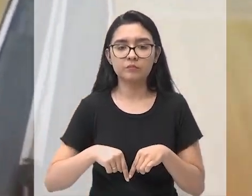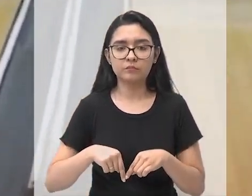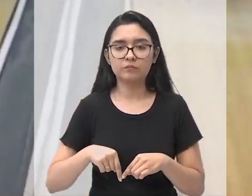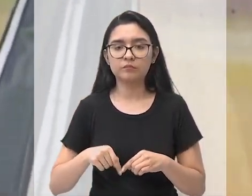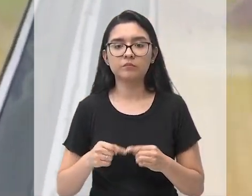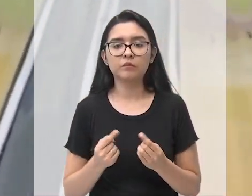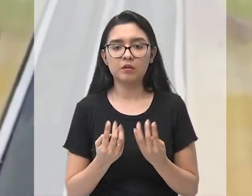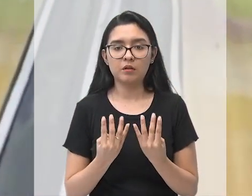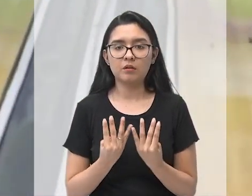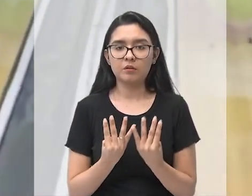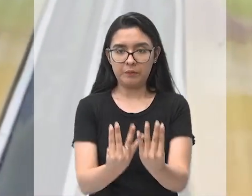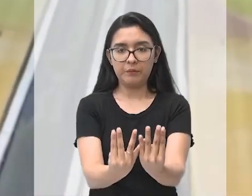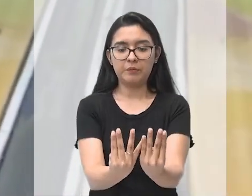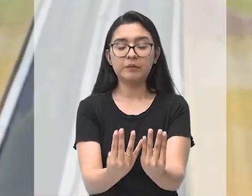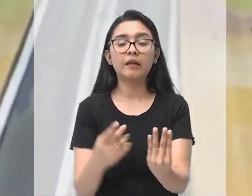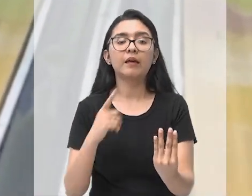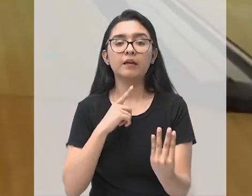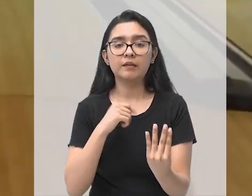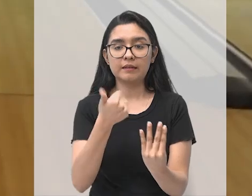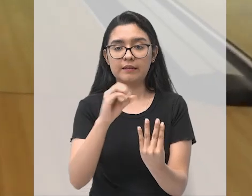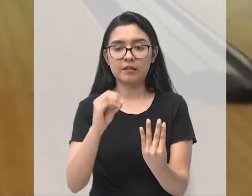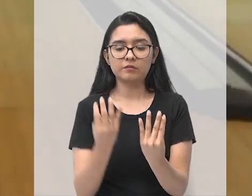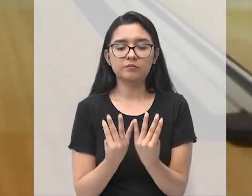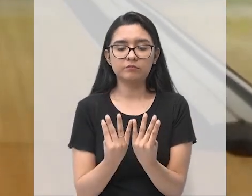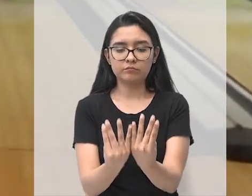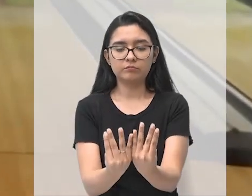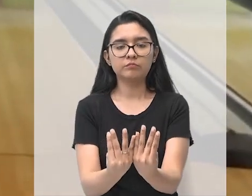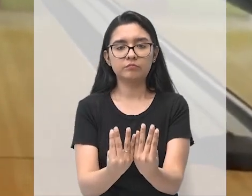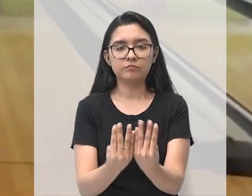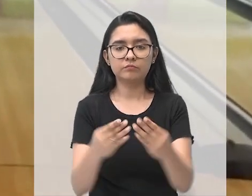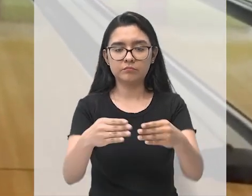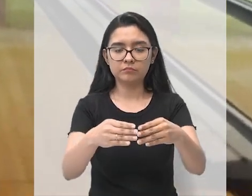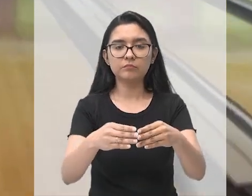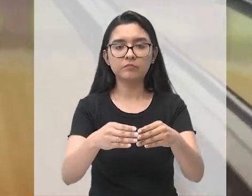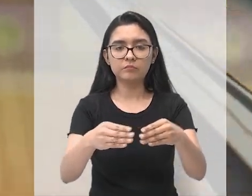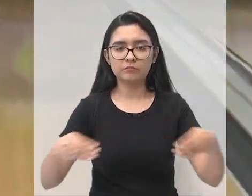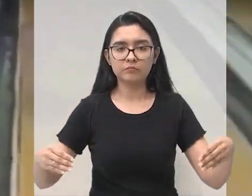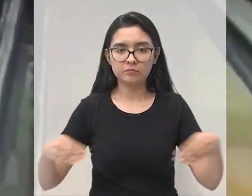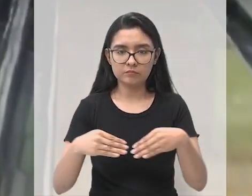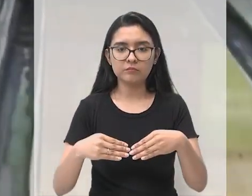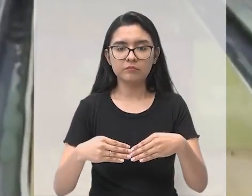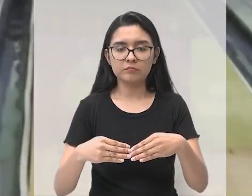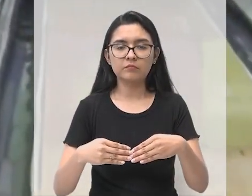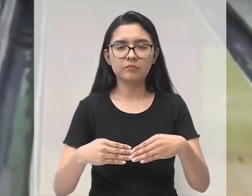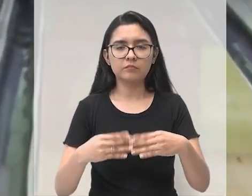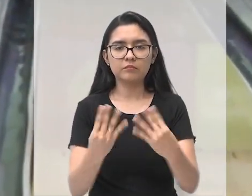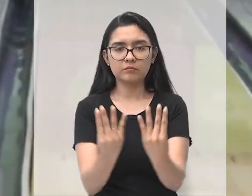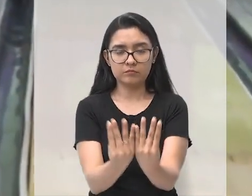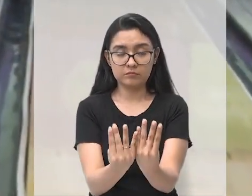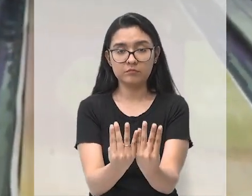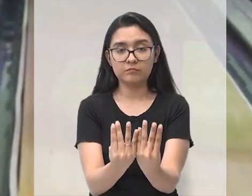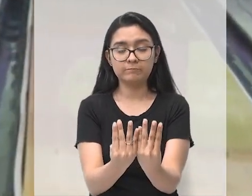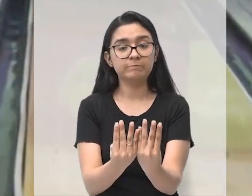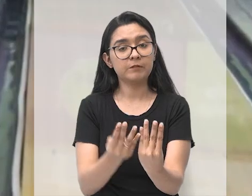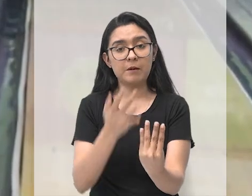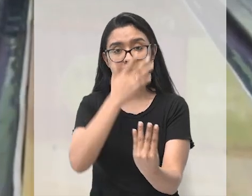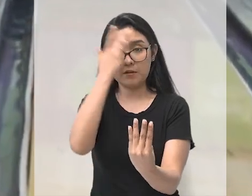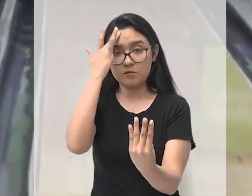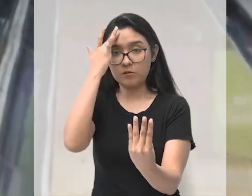desses esportes, eu quero mostrar para vocês um vídeo e daqui a pouquinho a gente comenta mais sobre cada um deles.